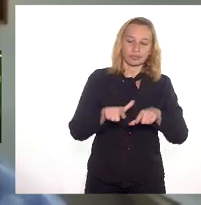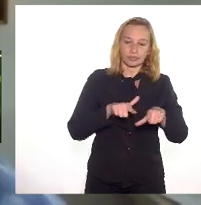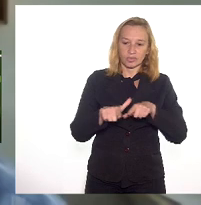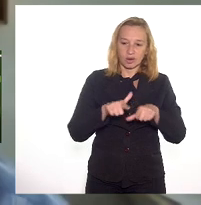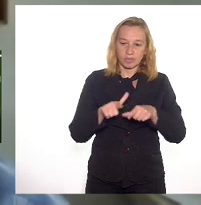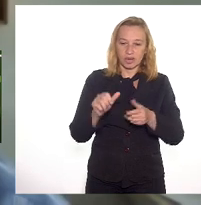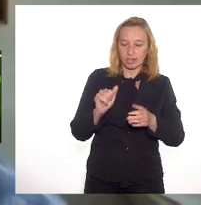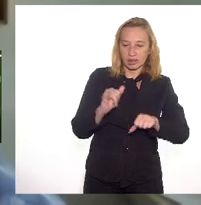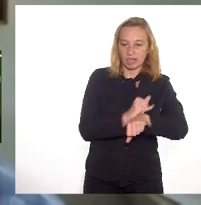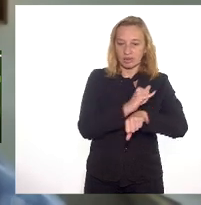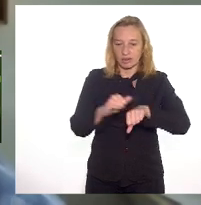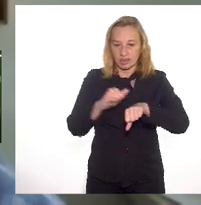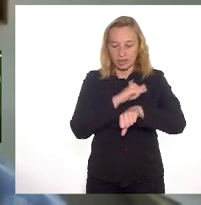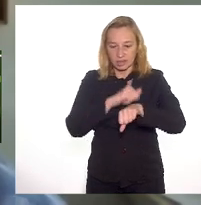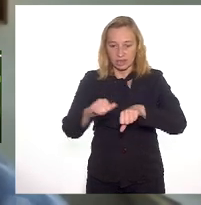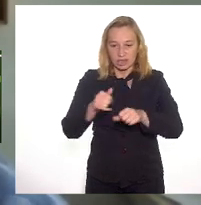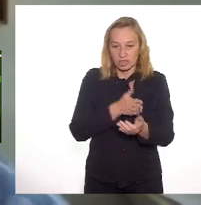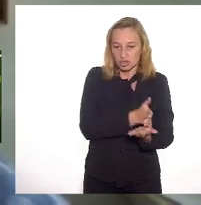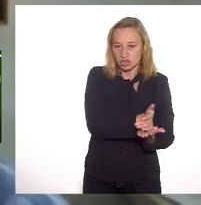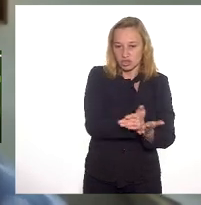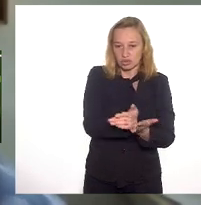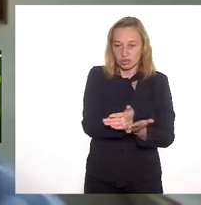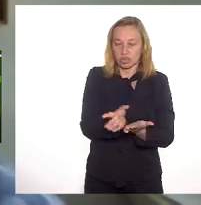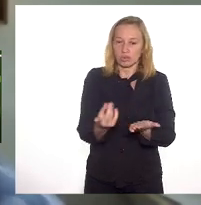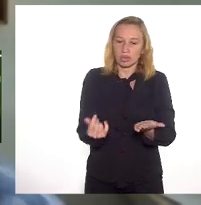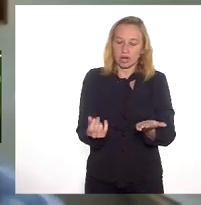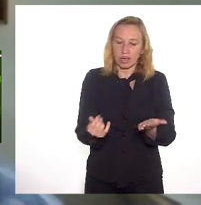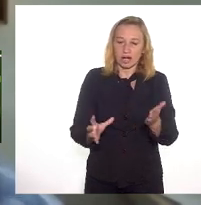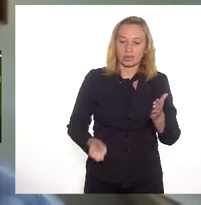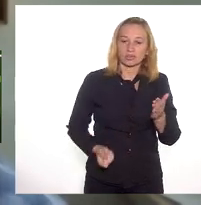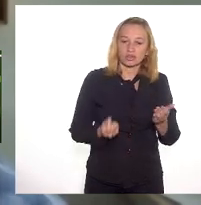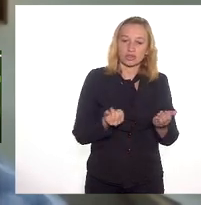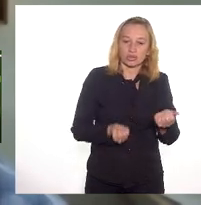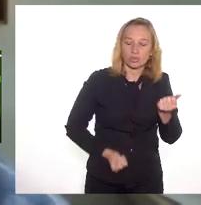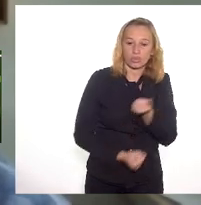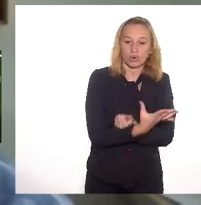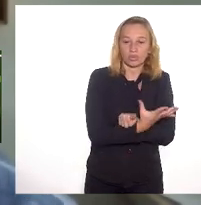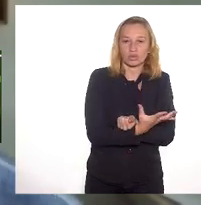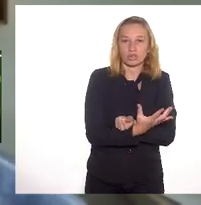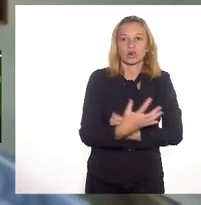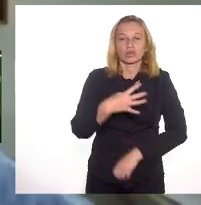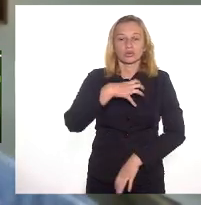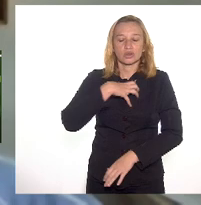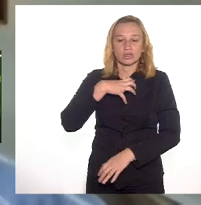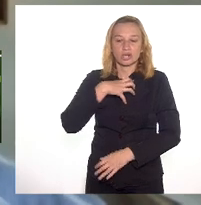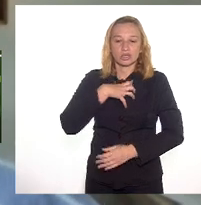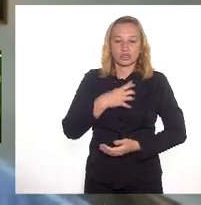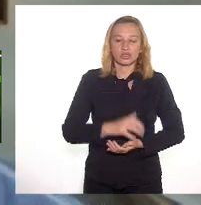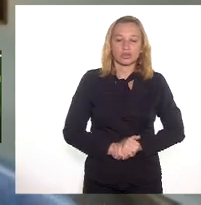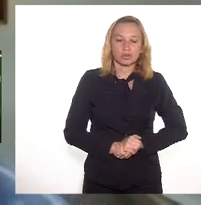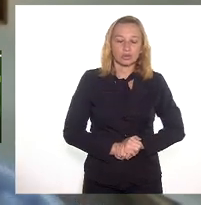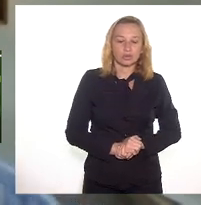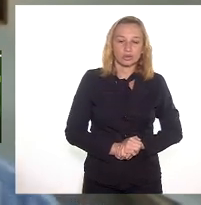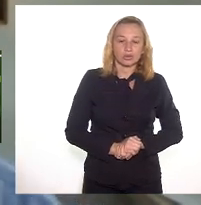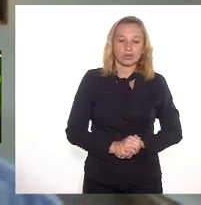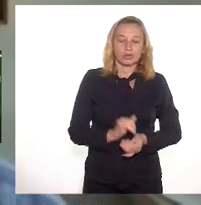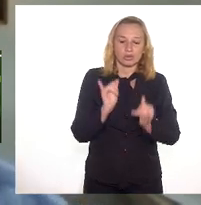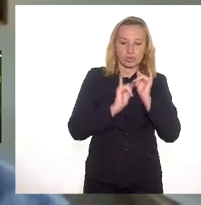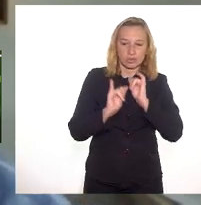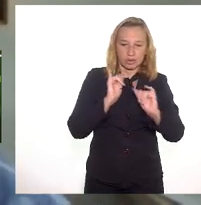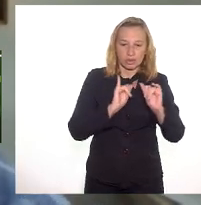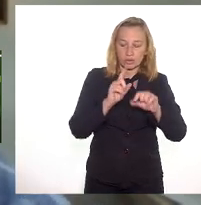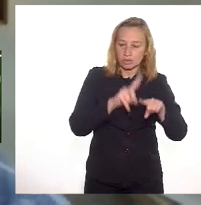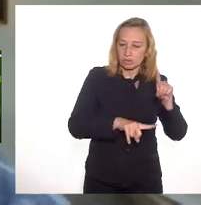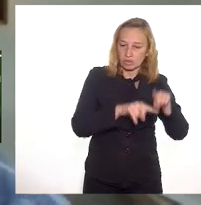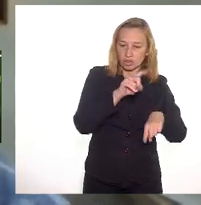de desvios criminosos de corrupção, no sentido que nos informe os objetos